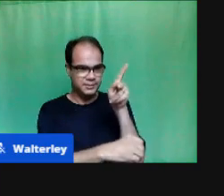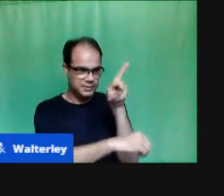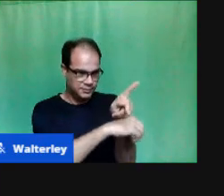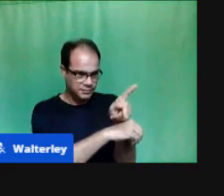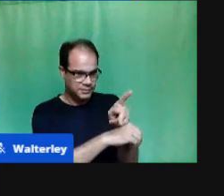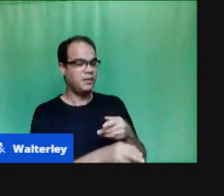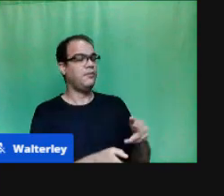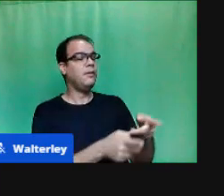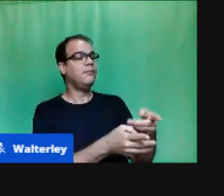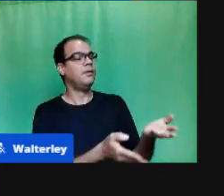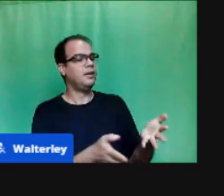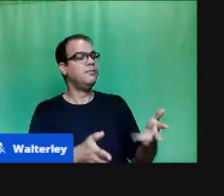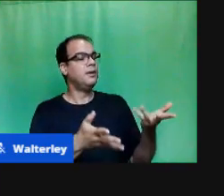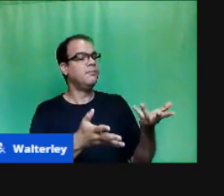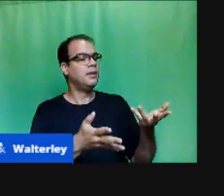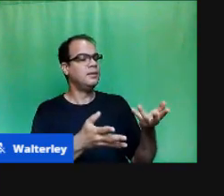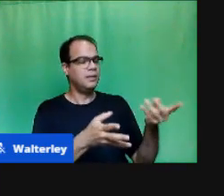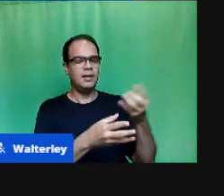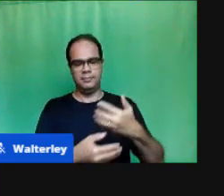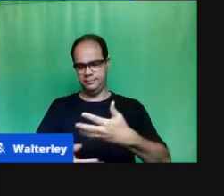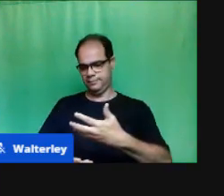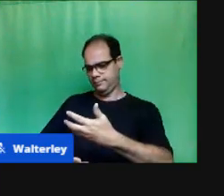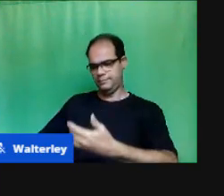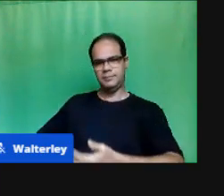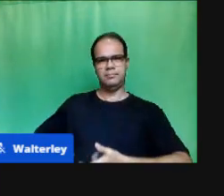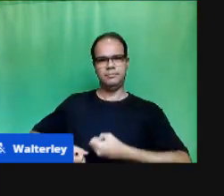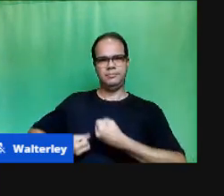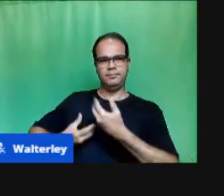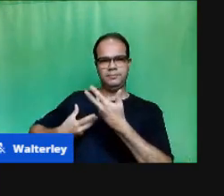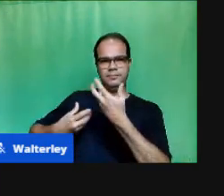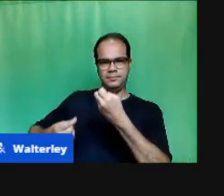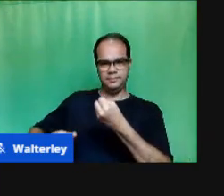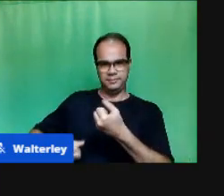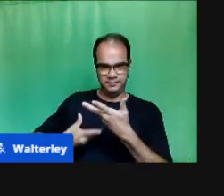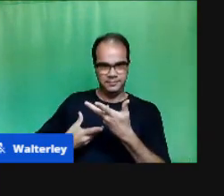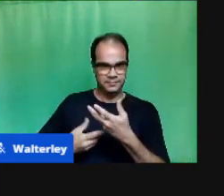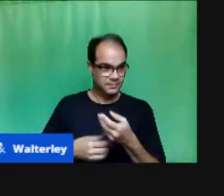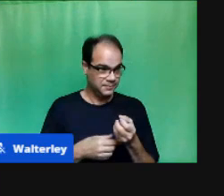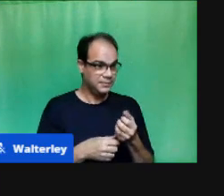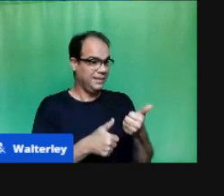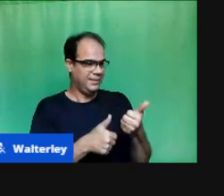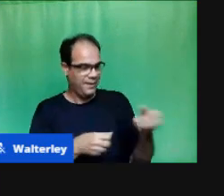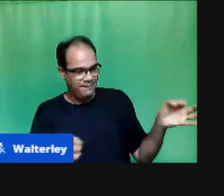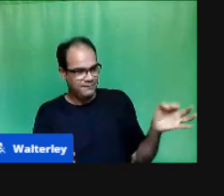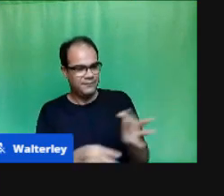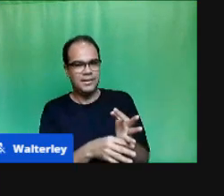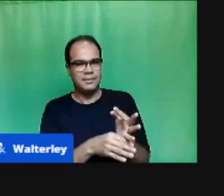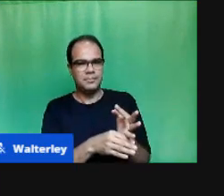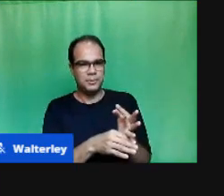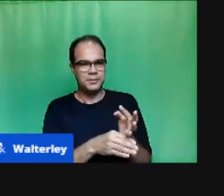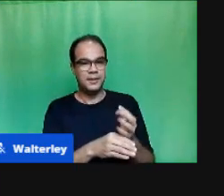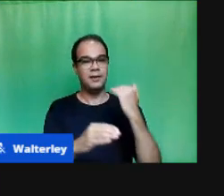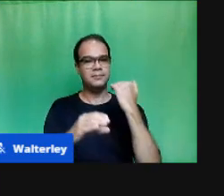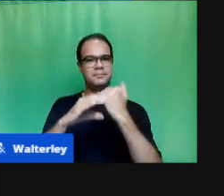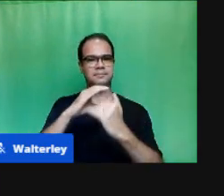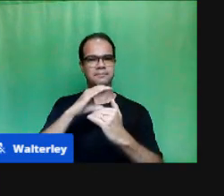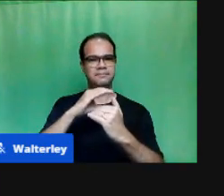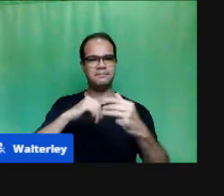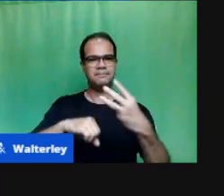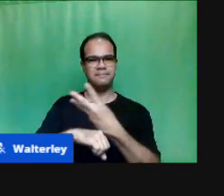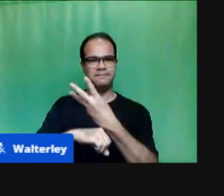fez o vídeo dessa criança e retornou ao professor. Assim, foi